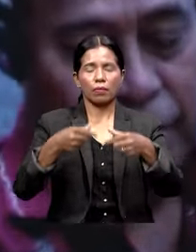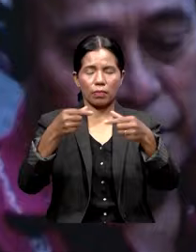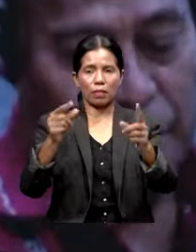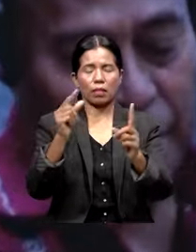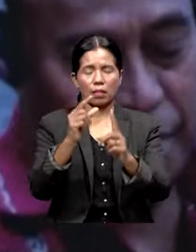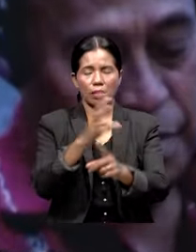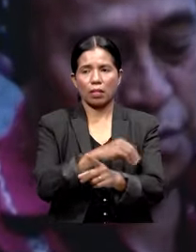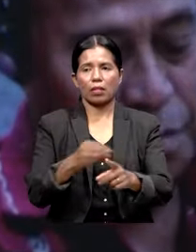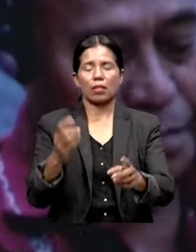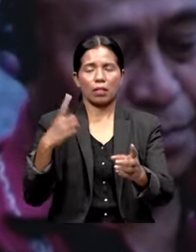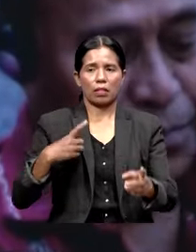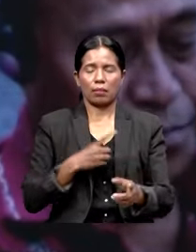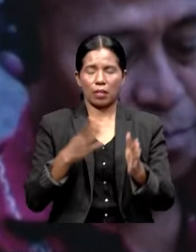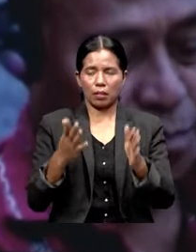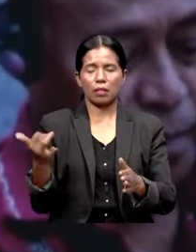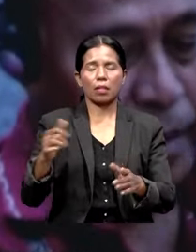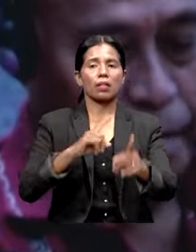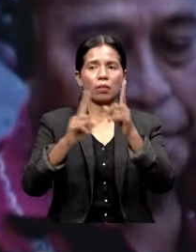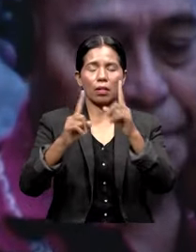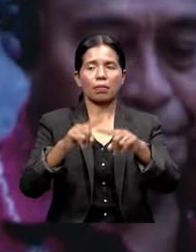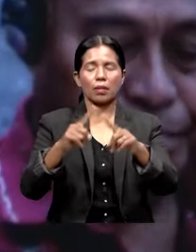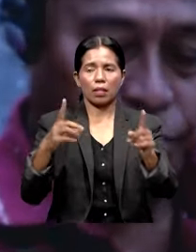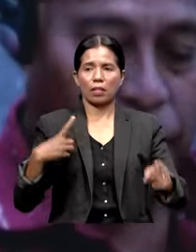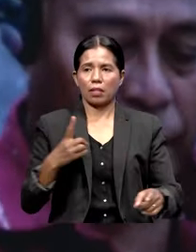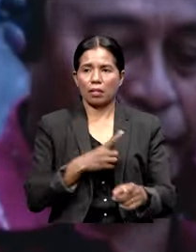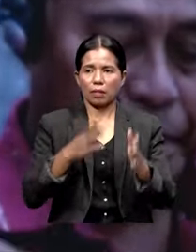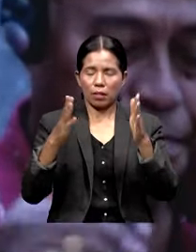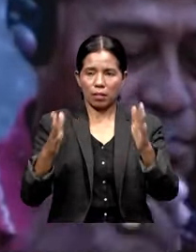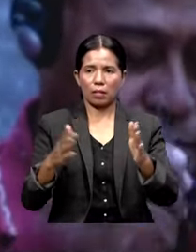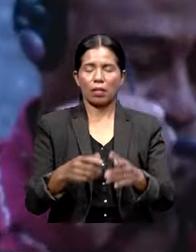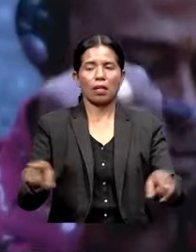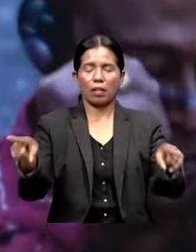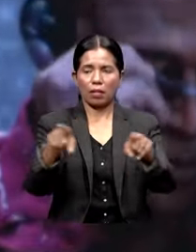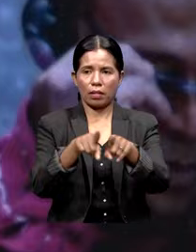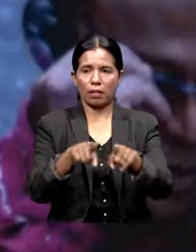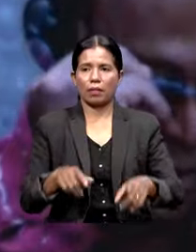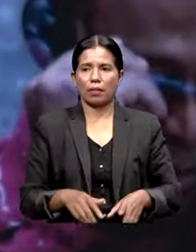deputado sira para arculia. Mas be... Deputado Siramos, mais ou menos, Sanensan.